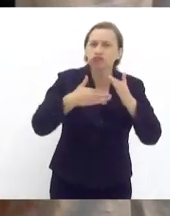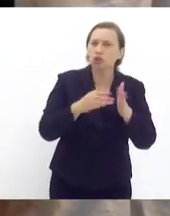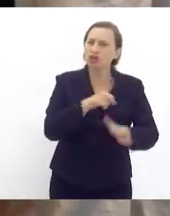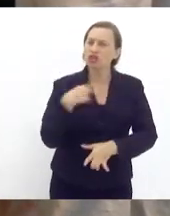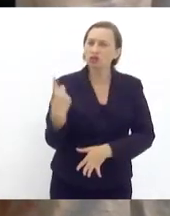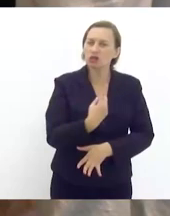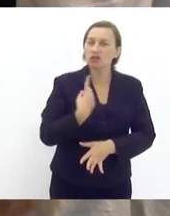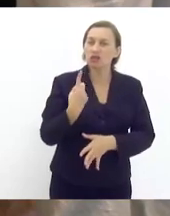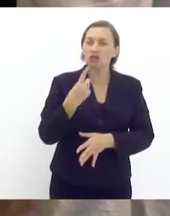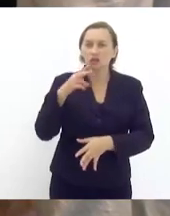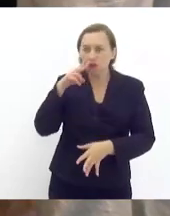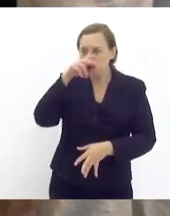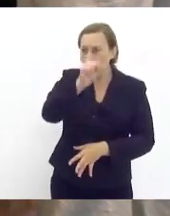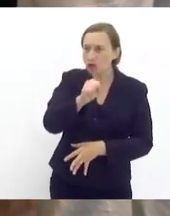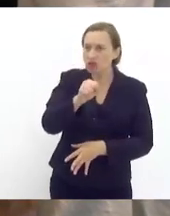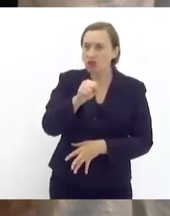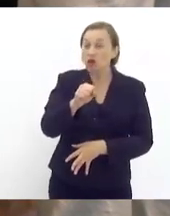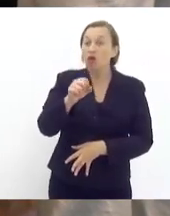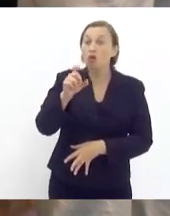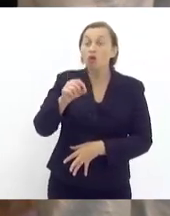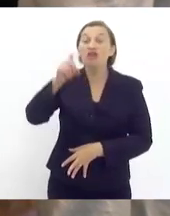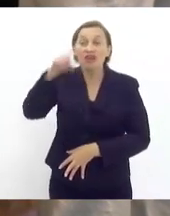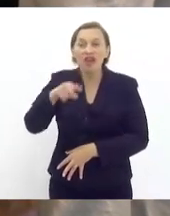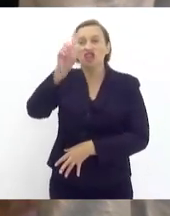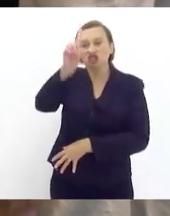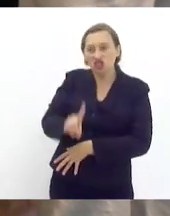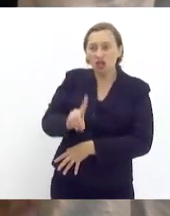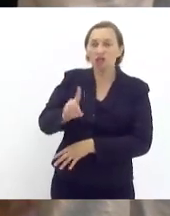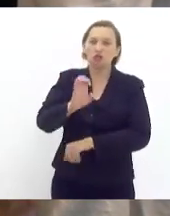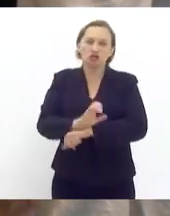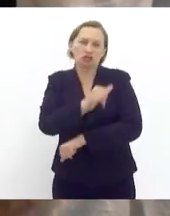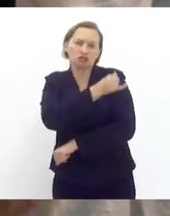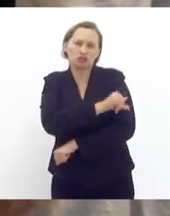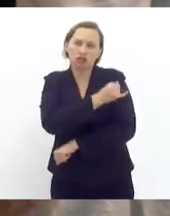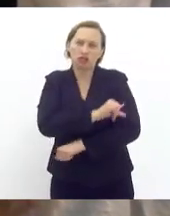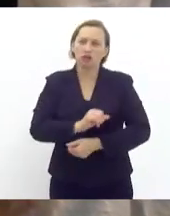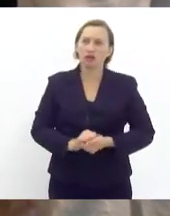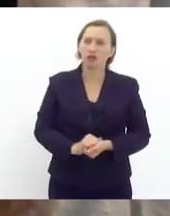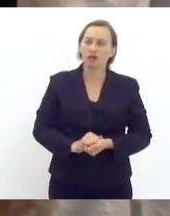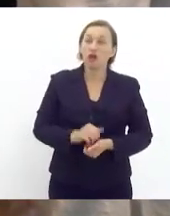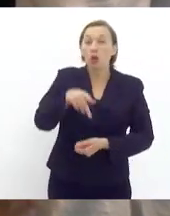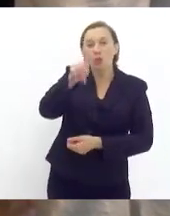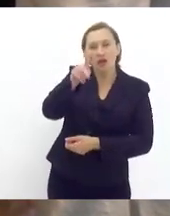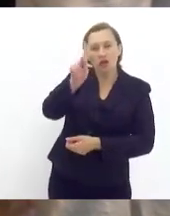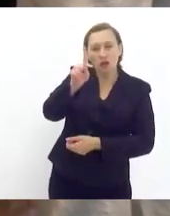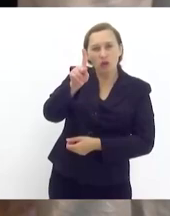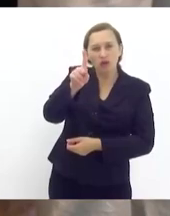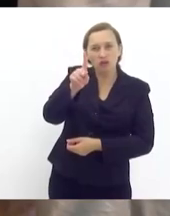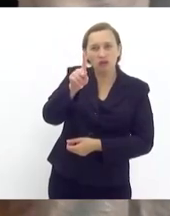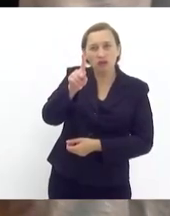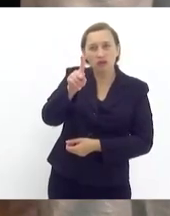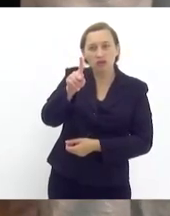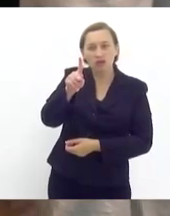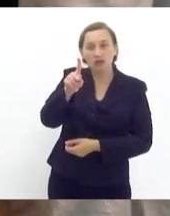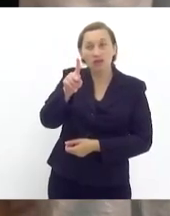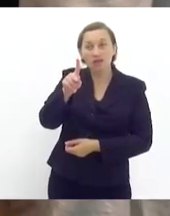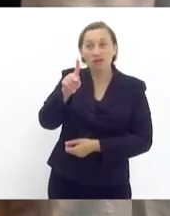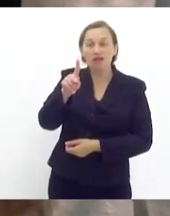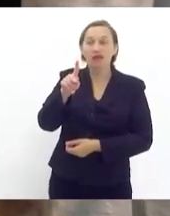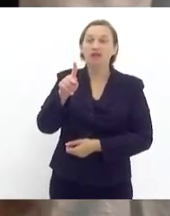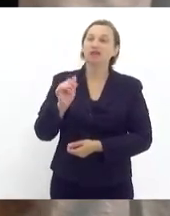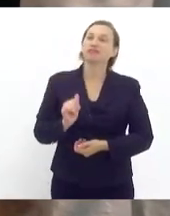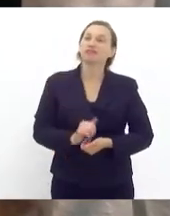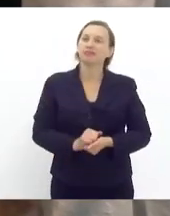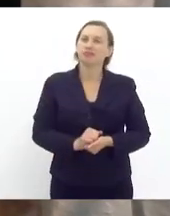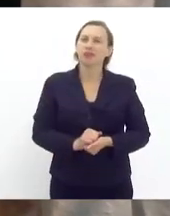nossas forças aquilo que é de direito do Estado do Rio de Janeiro os hots do petróleo tem por sua natureza